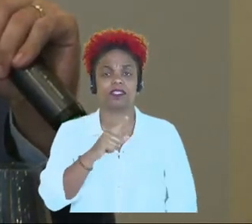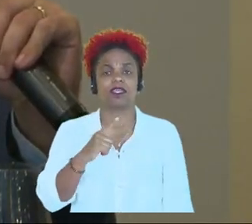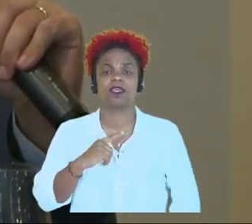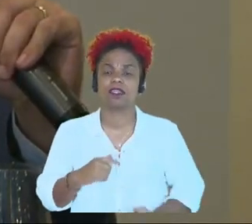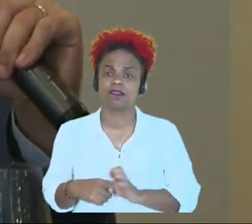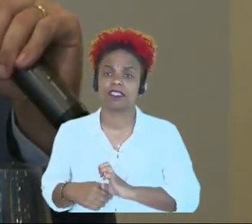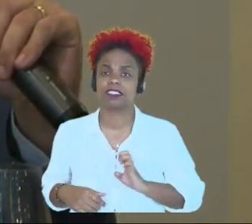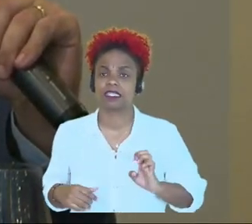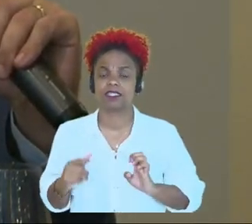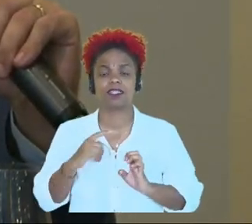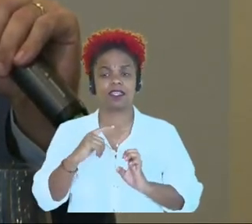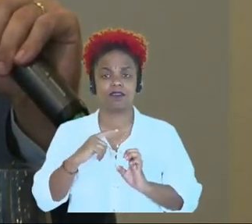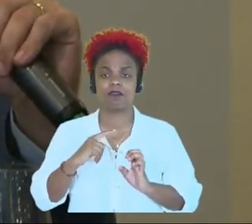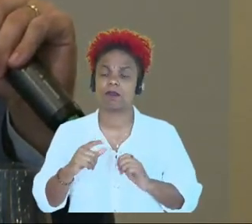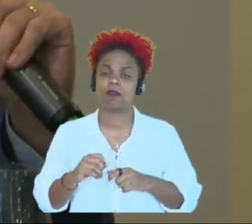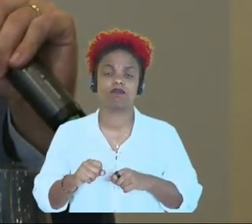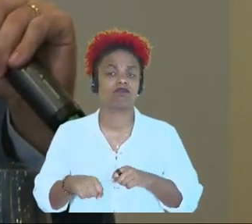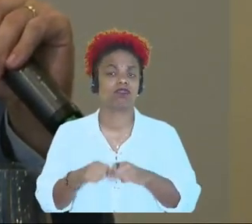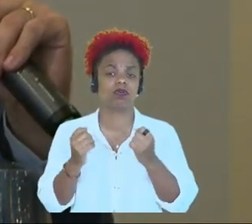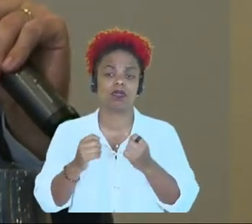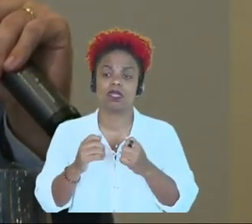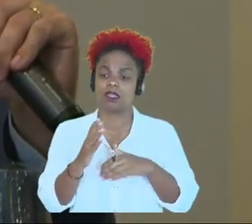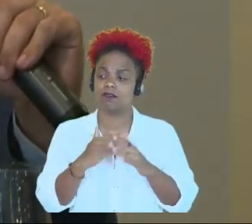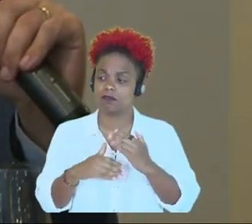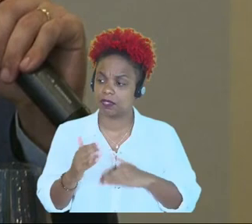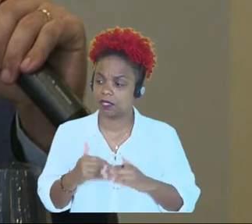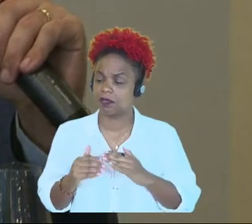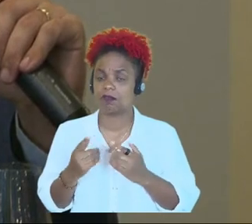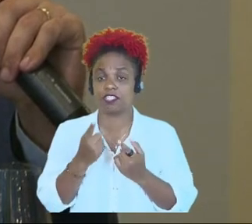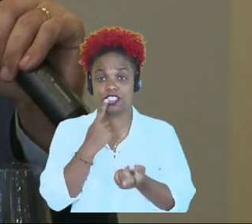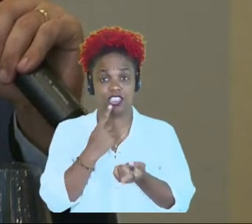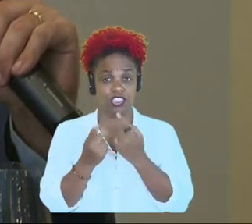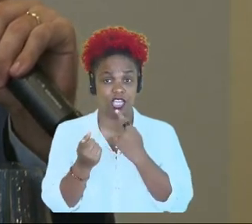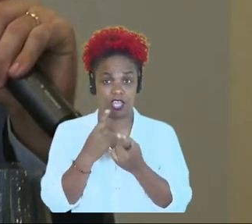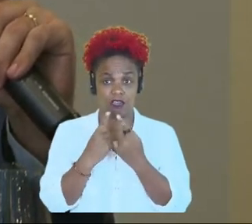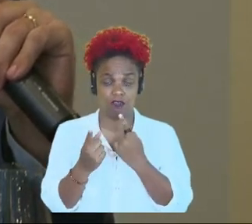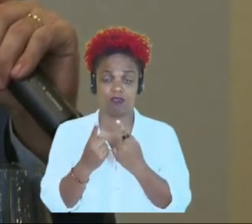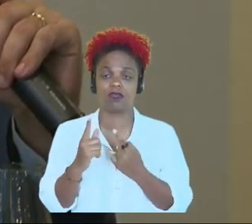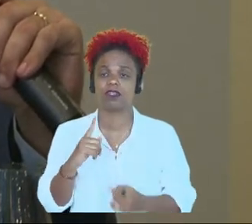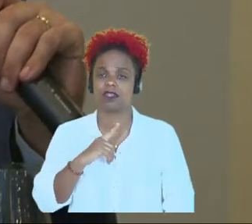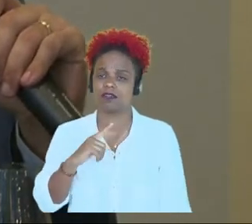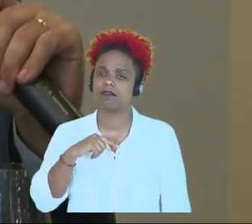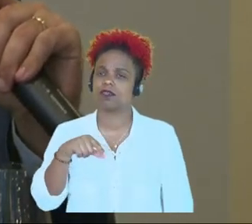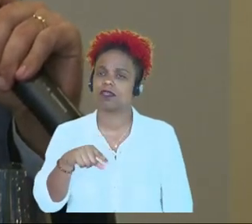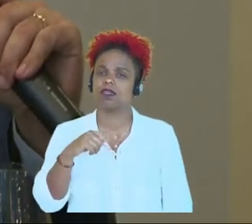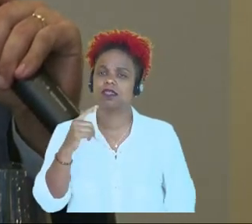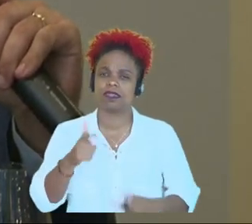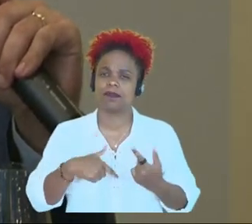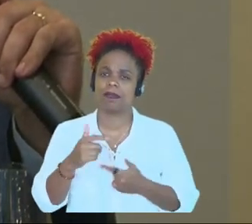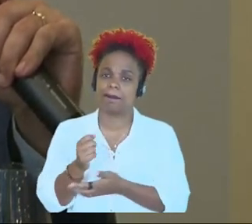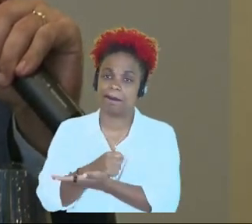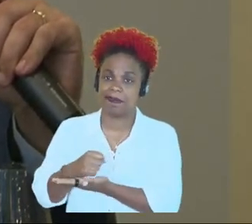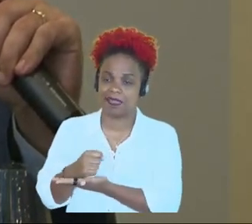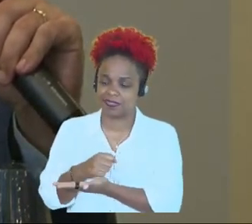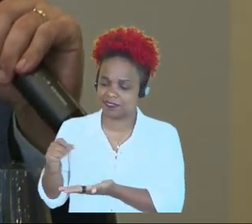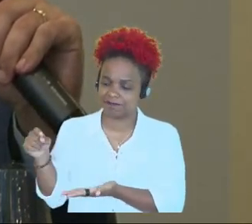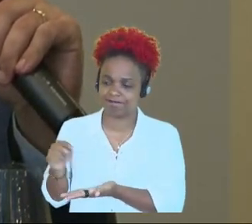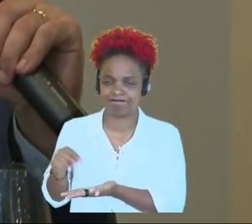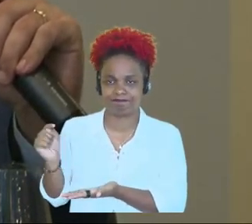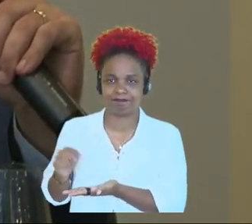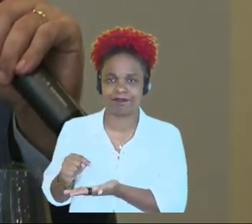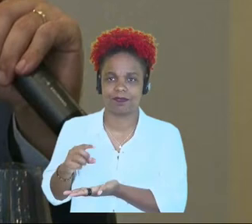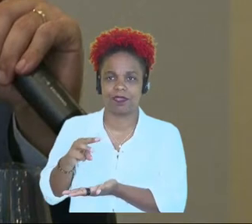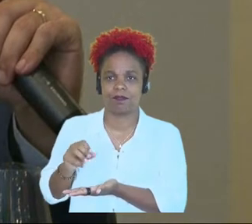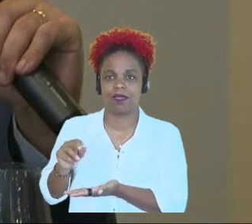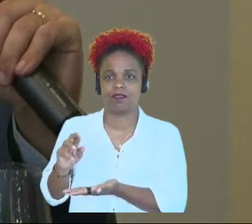ajudar a desmobilizar. A questão é que só com diálogo e só com trabalho de base, e Mano Brown